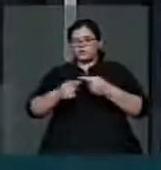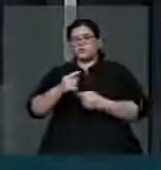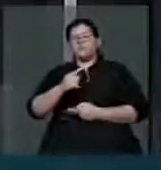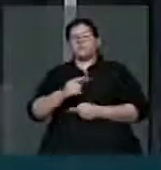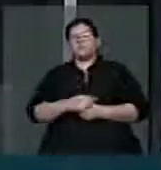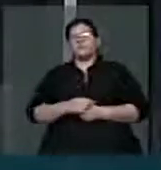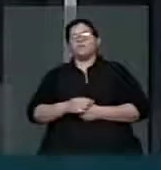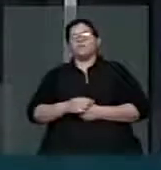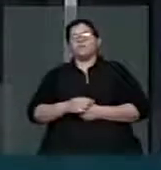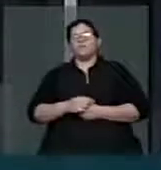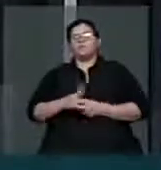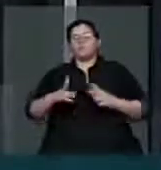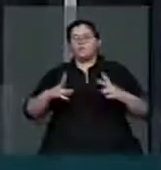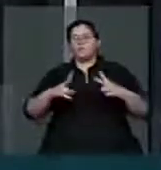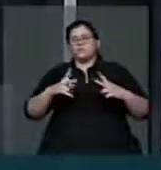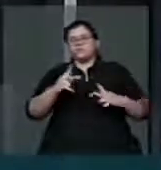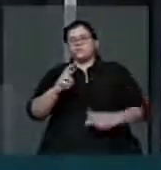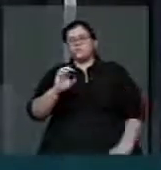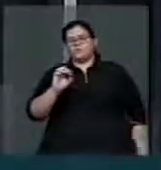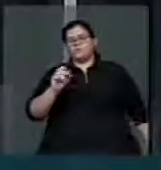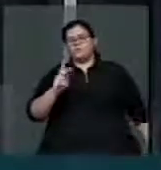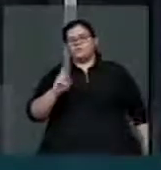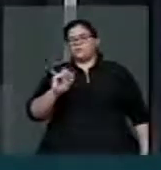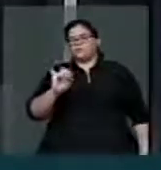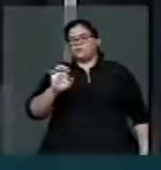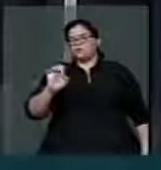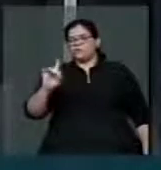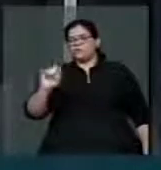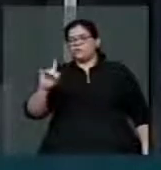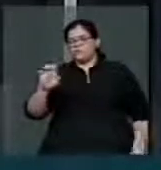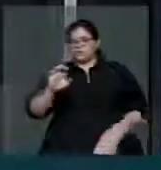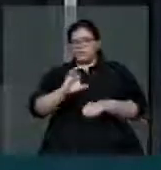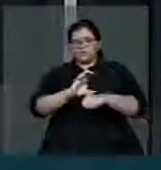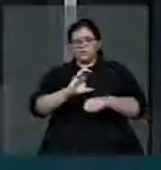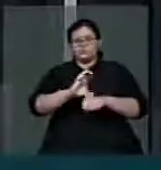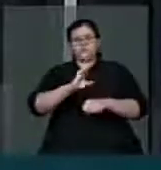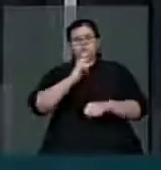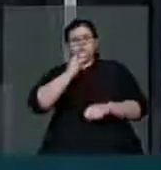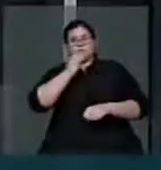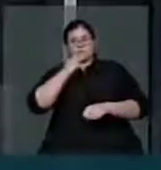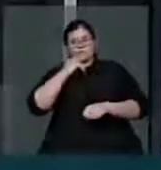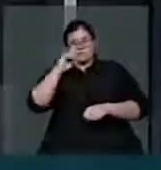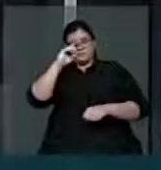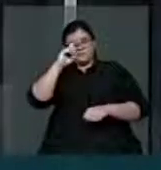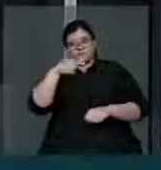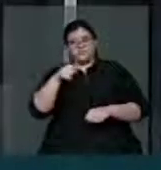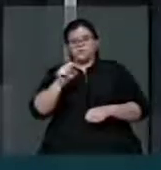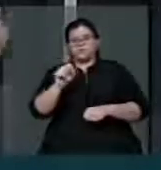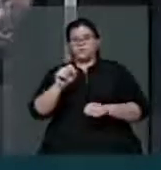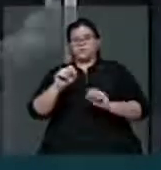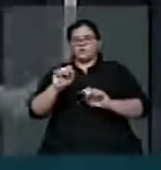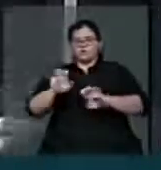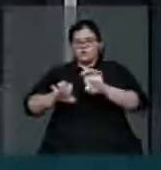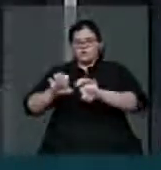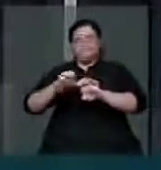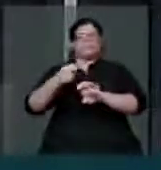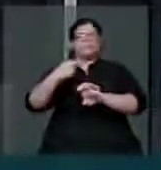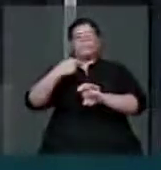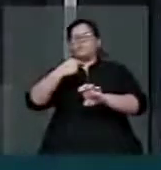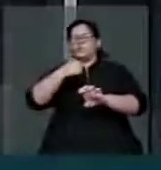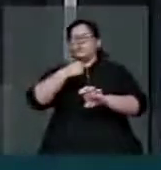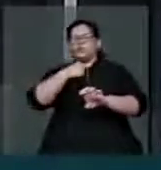acontecendo. Pela nossa lei maior, uma empresa não pode ser dona de televisão, rádio,